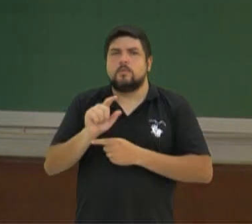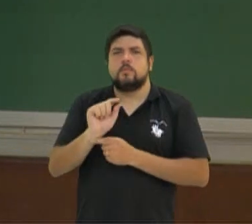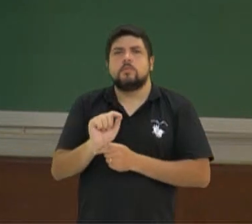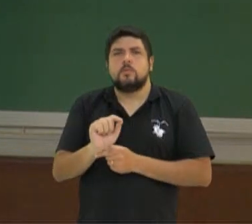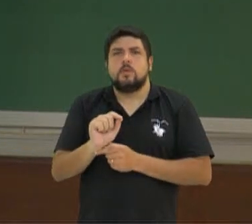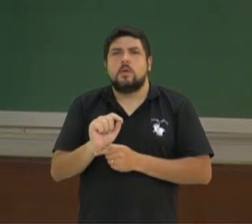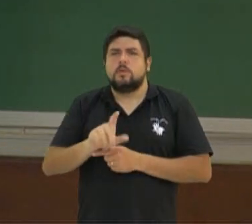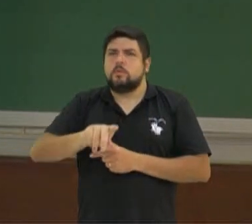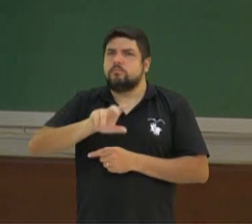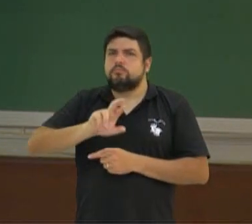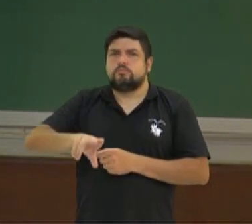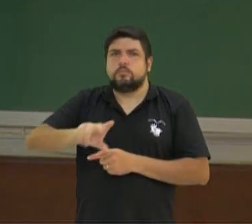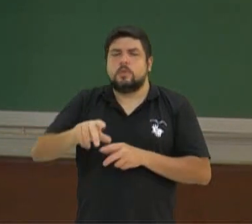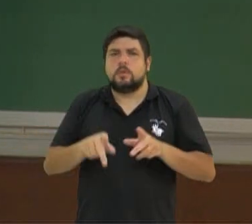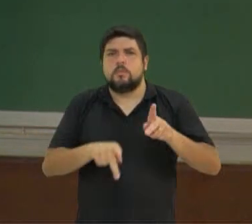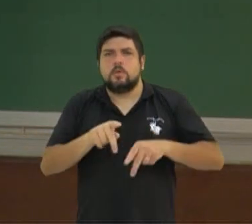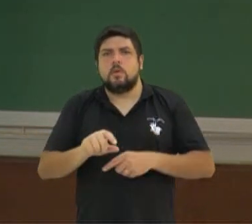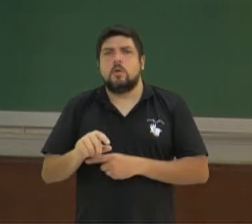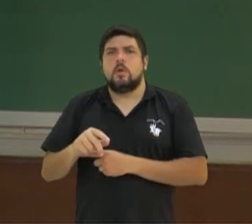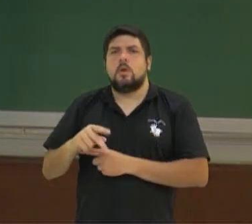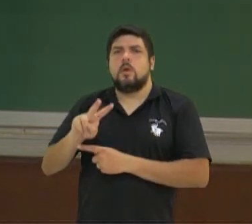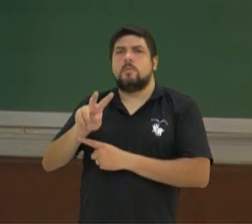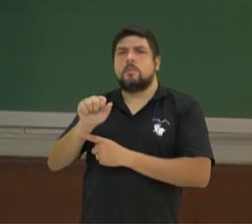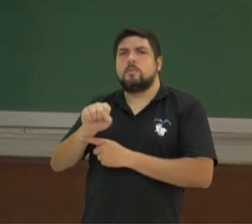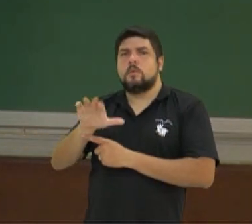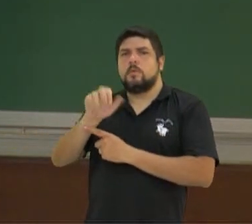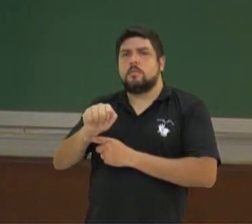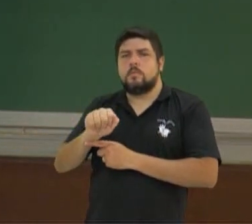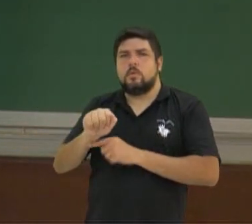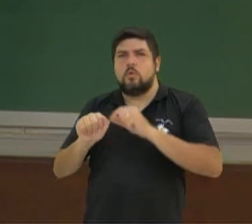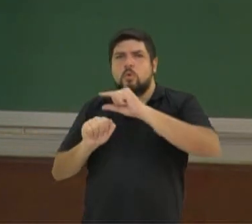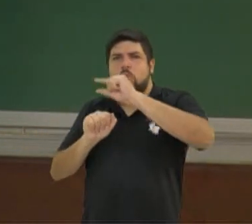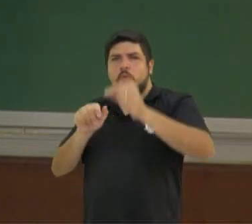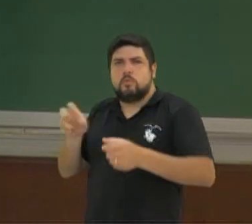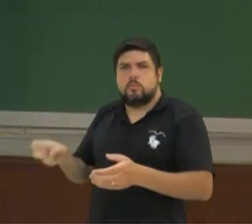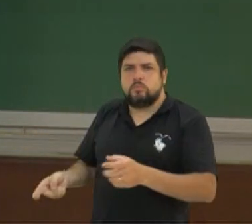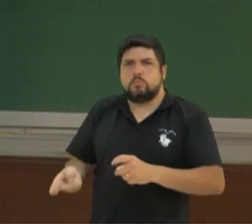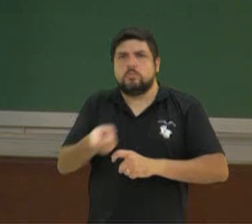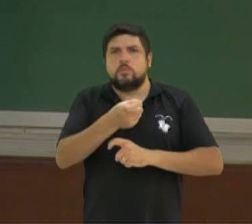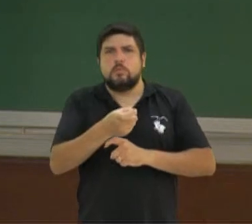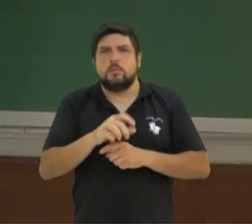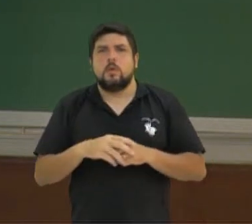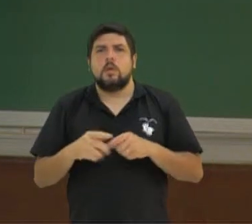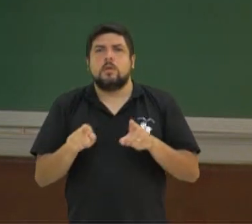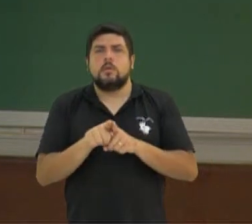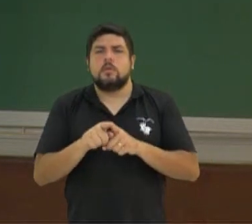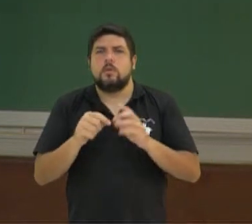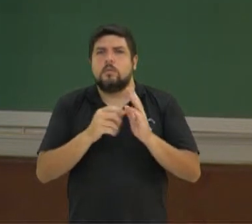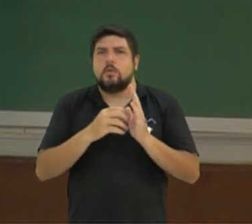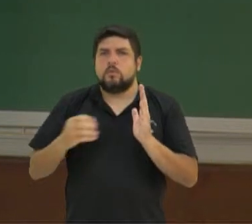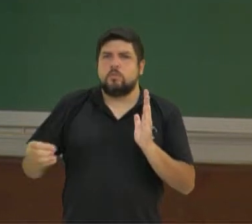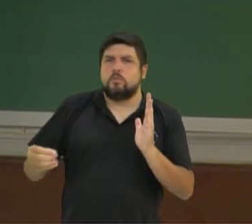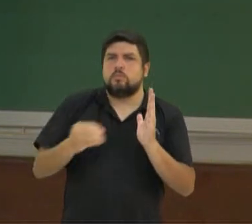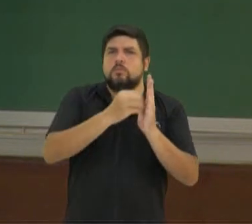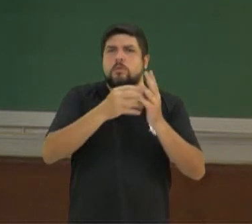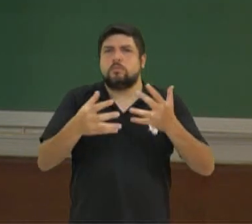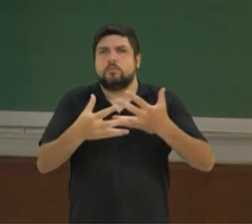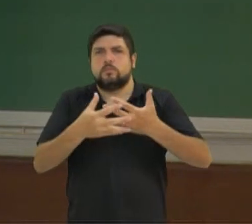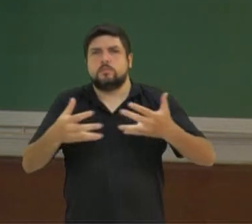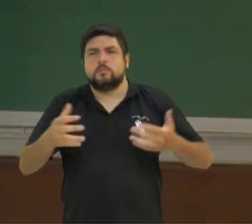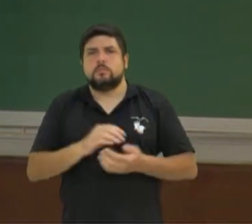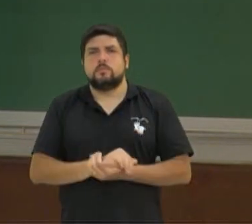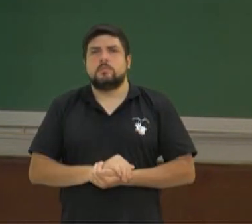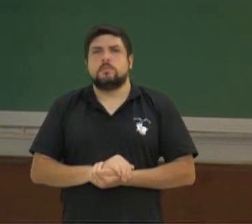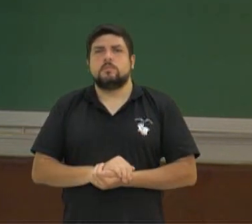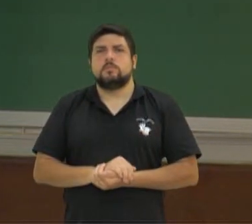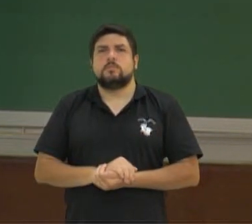é popular para muitos, né? Que é a pelota basca, o racquetball e o squash, né? Então essas modalidades também nós vamos estar trabalhando no decorrer das nossas